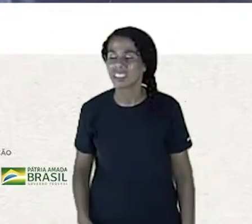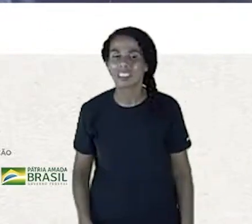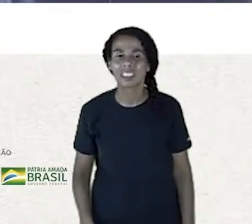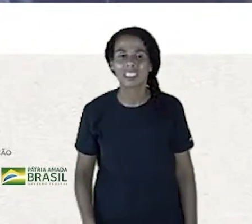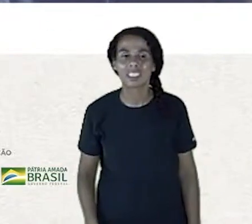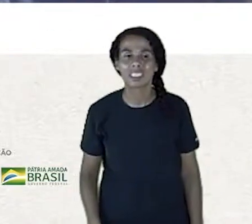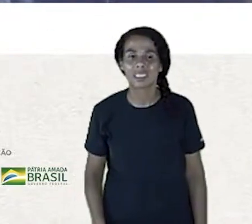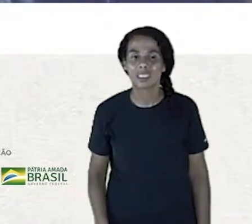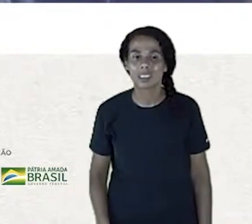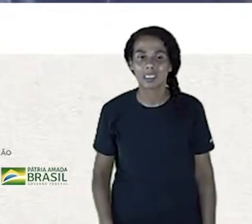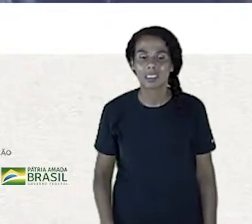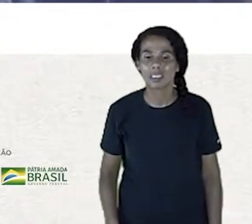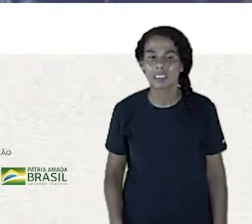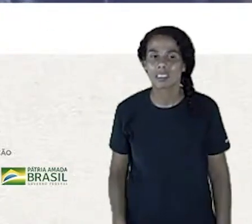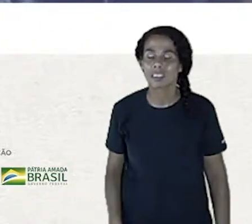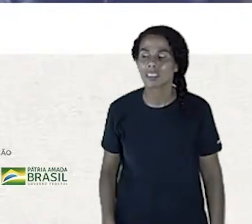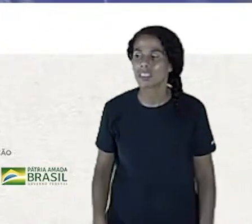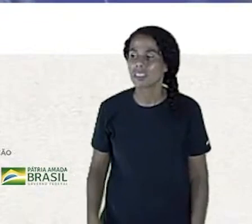tamanho não é documento.